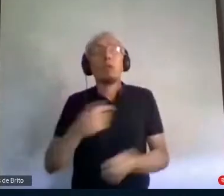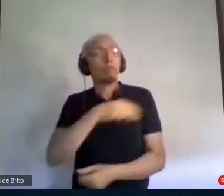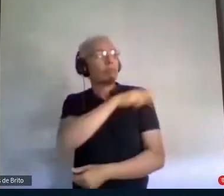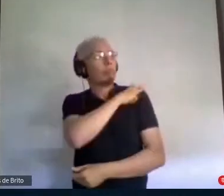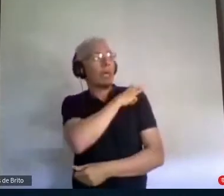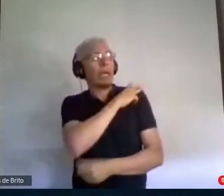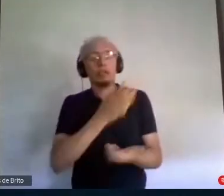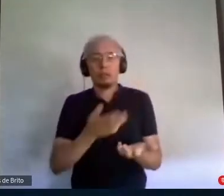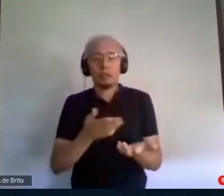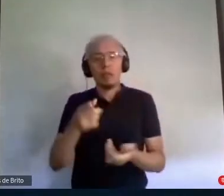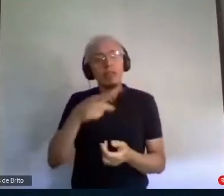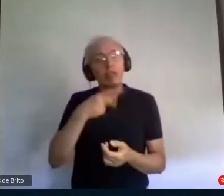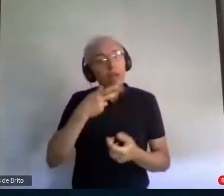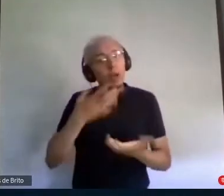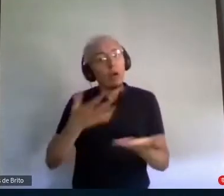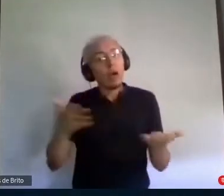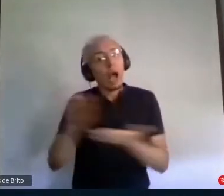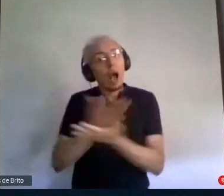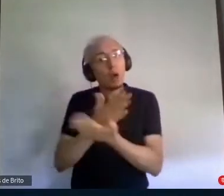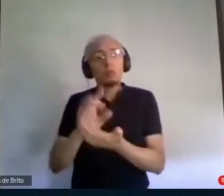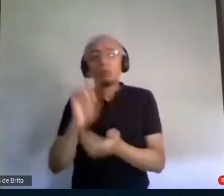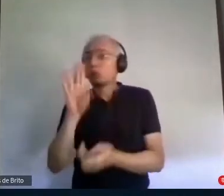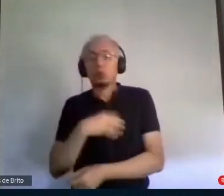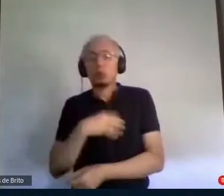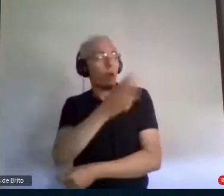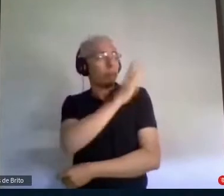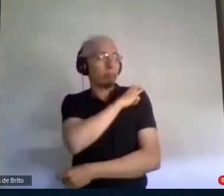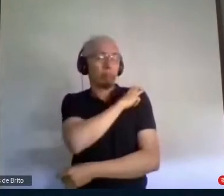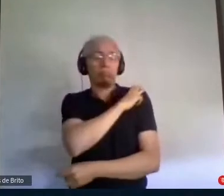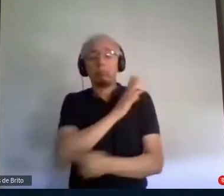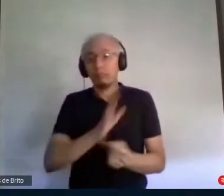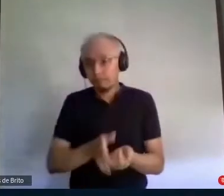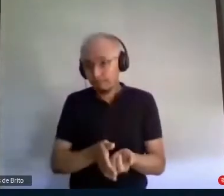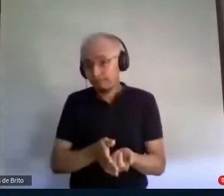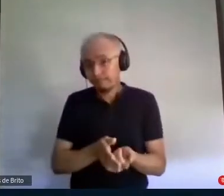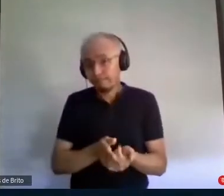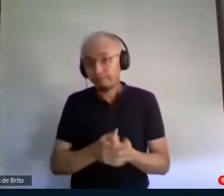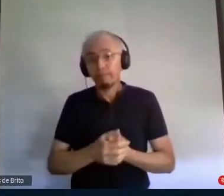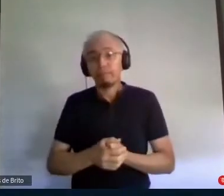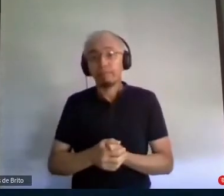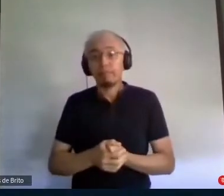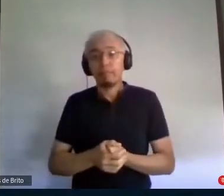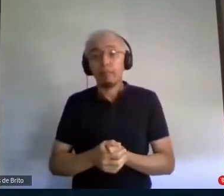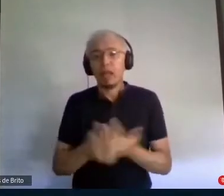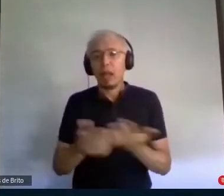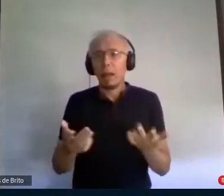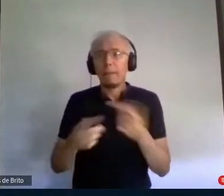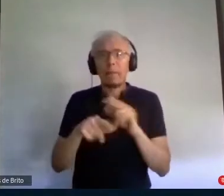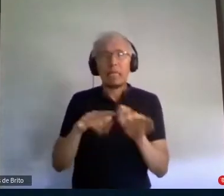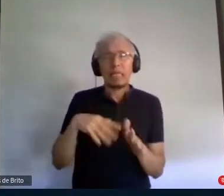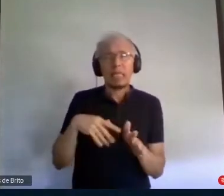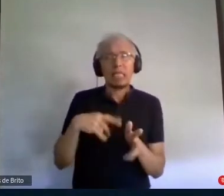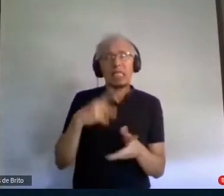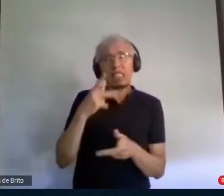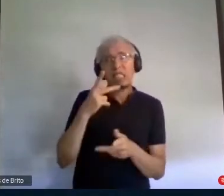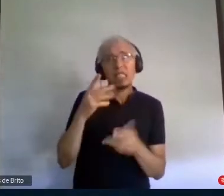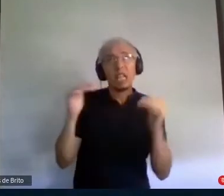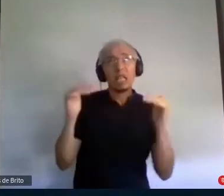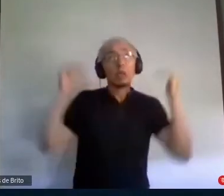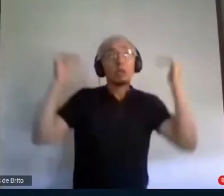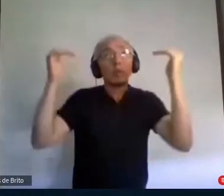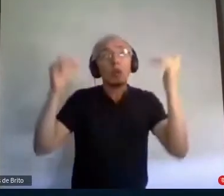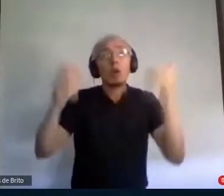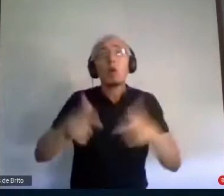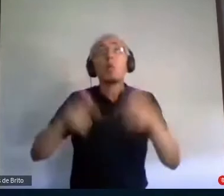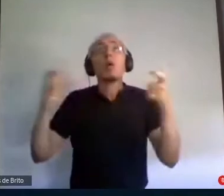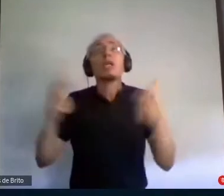todos conseguem alcançar o ensino superior, na sua fala. Mas... será que todos têm curso superior? Qual é o